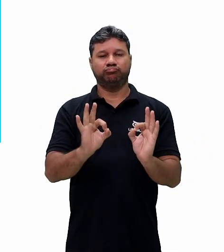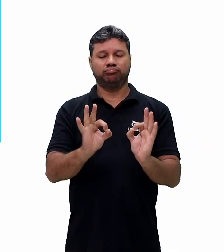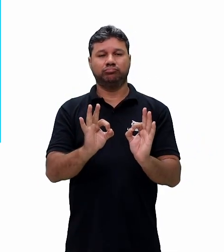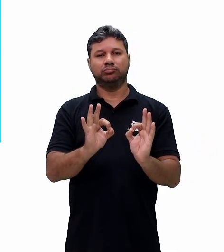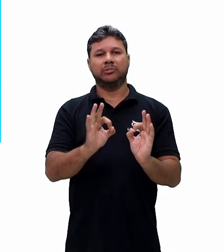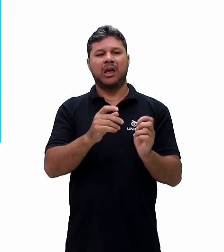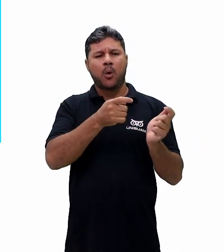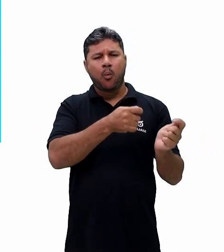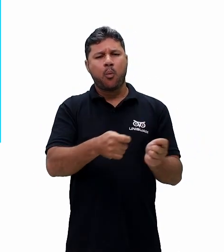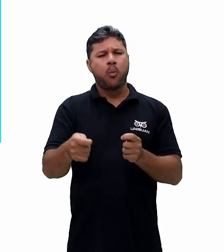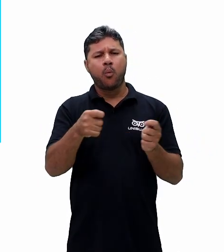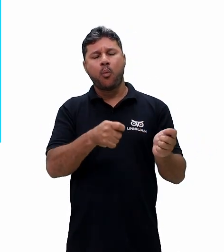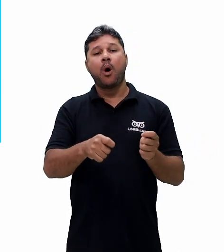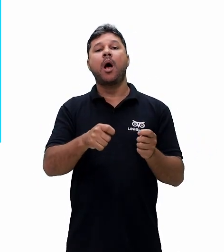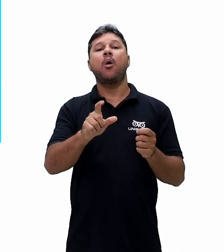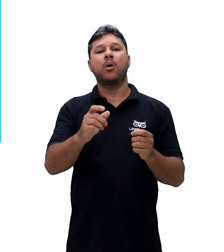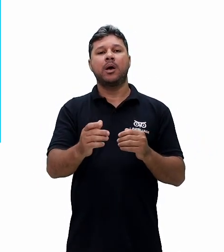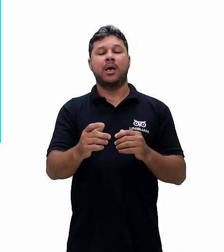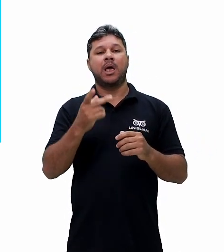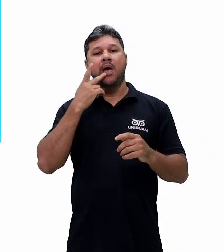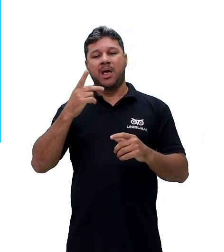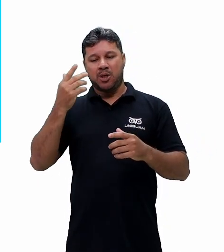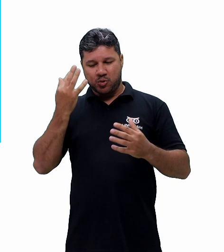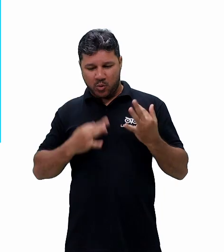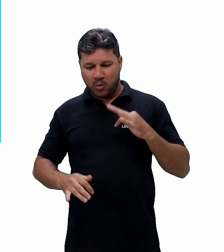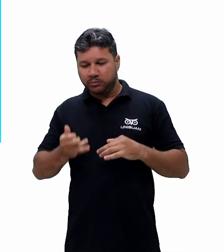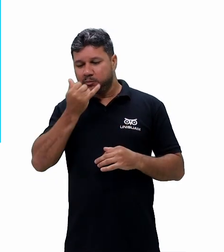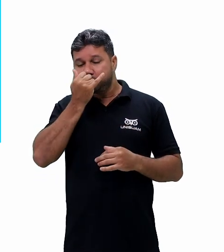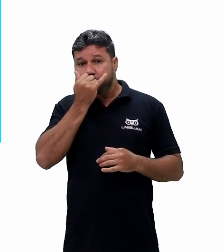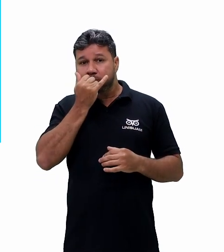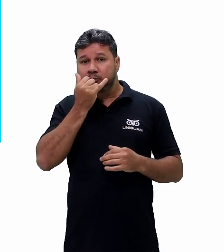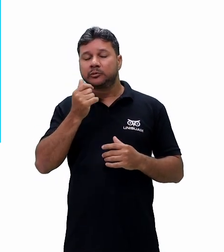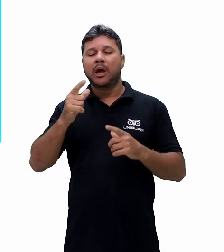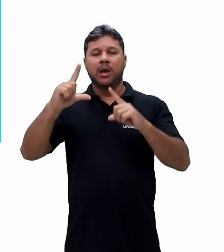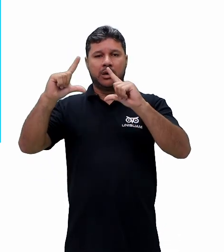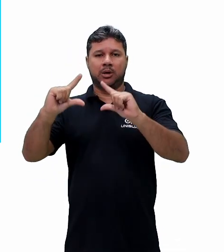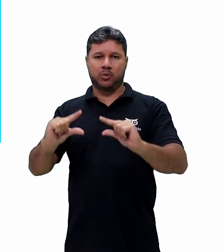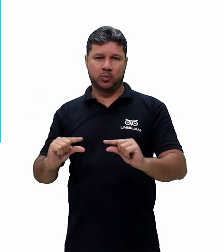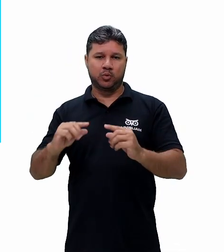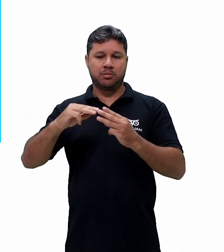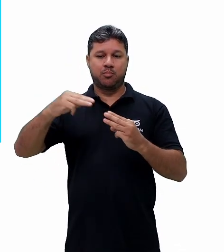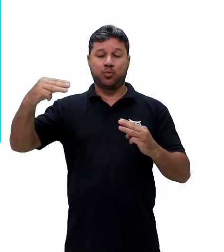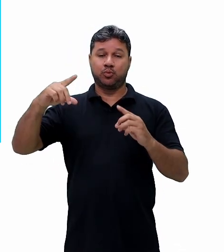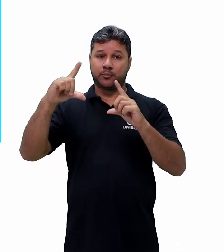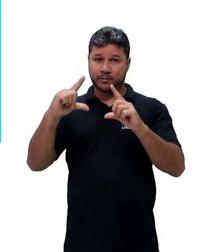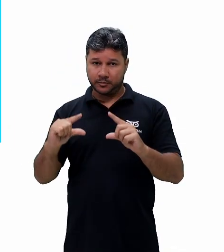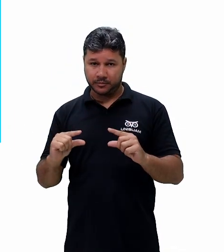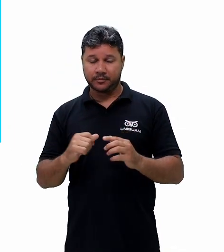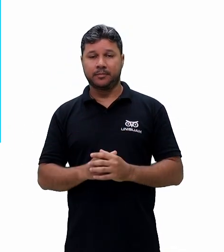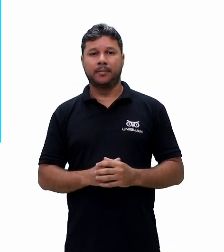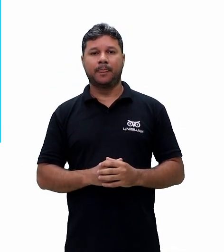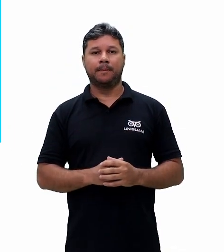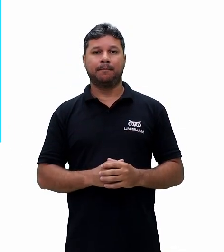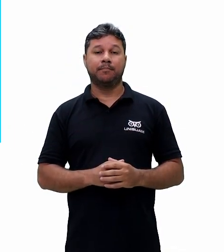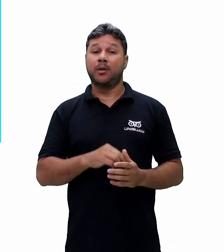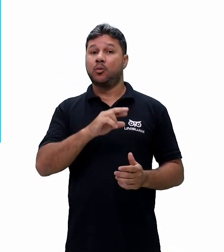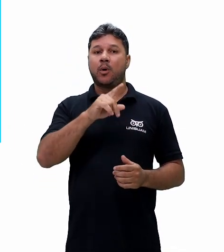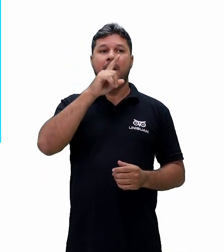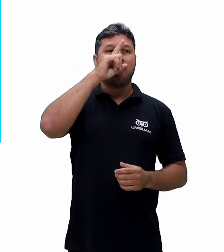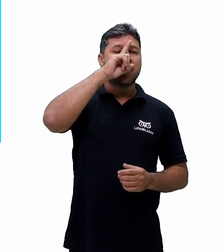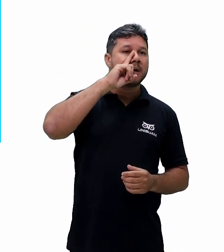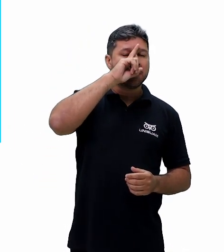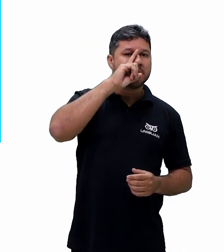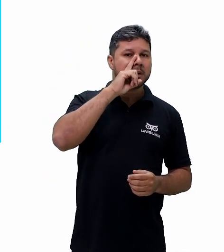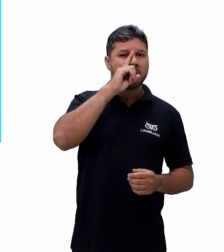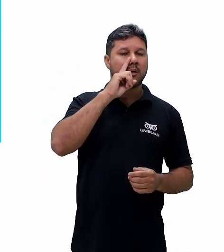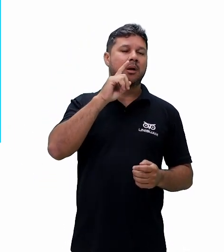de forma crônica reduz o risco de lesões musculares e